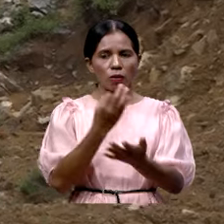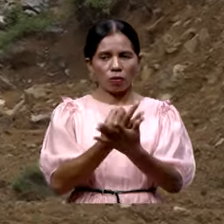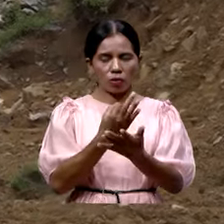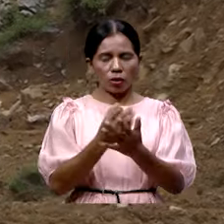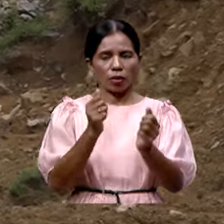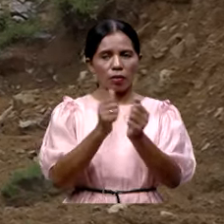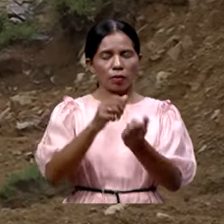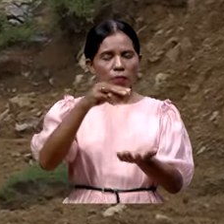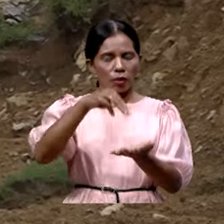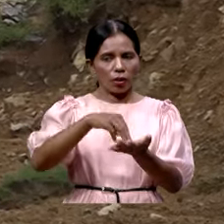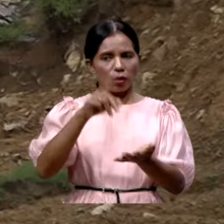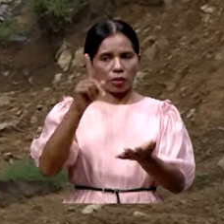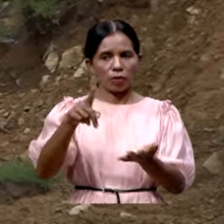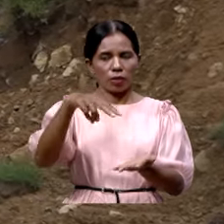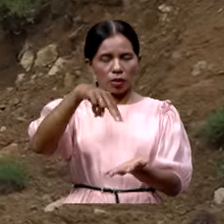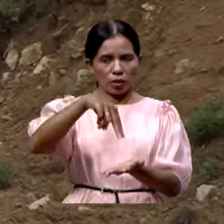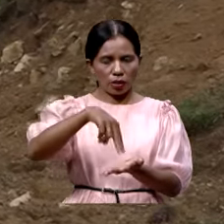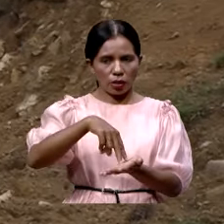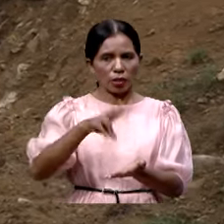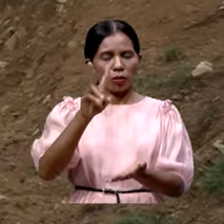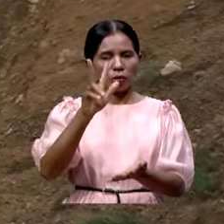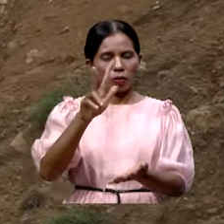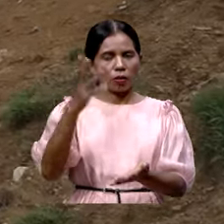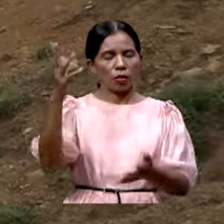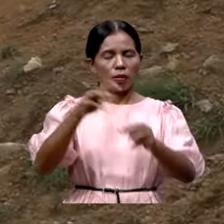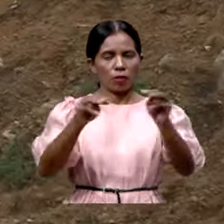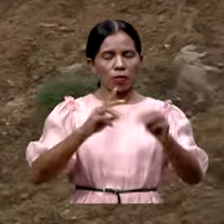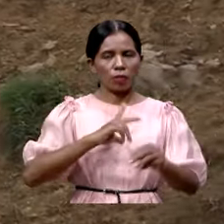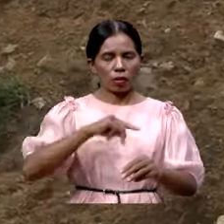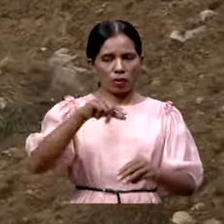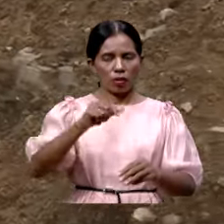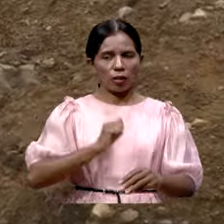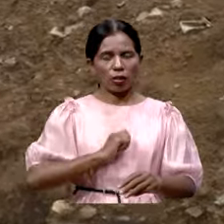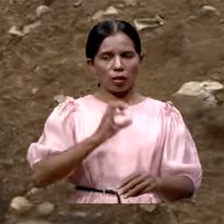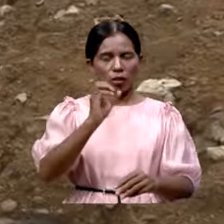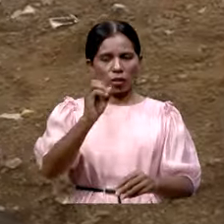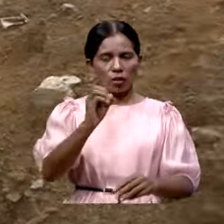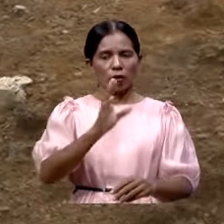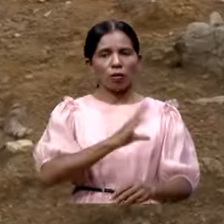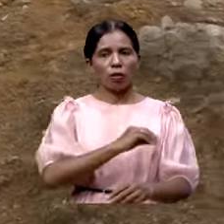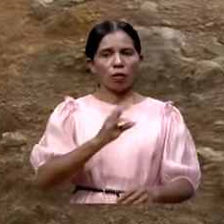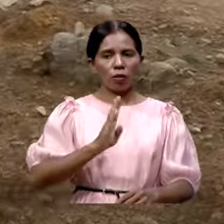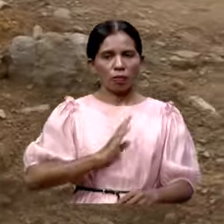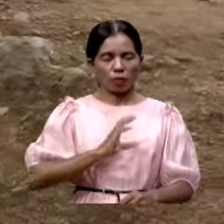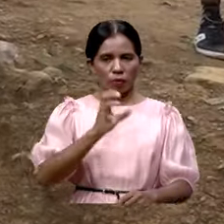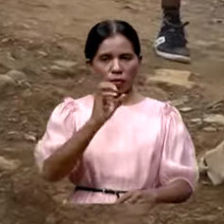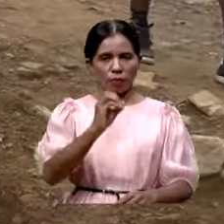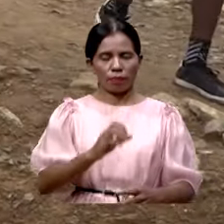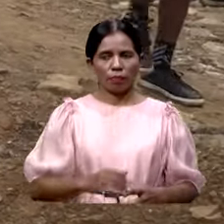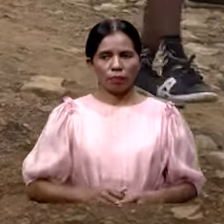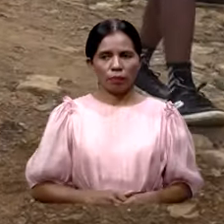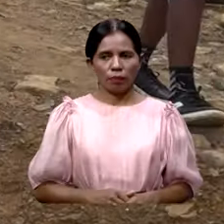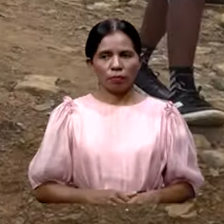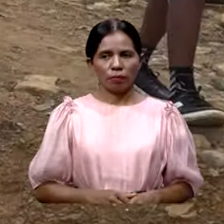milhão ida resin, o de Harry Torre Tolo e município Lauten, Ainaro no Bobonaro. Agostinho da Costa, GMN.